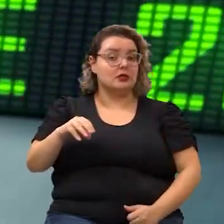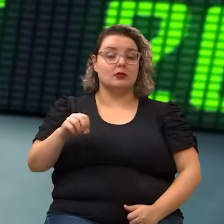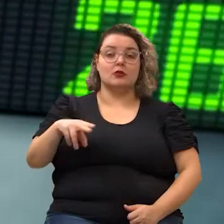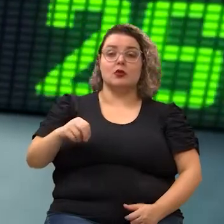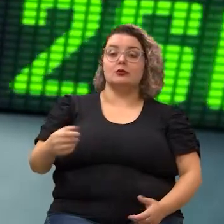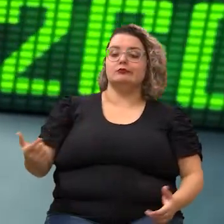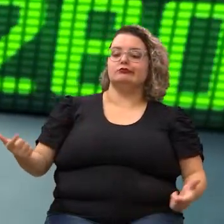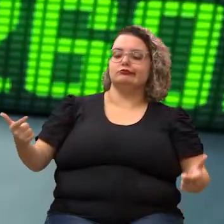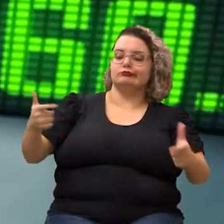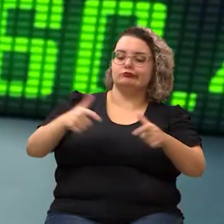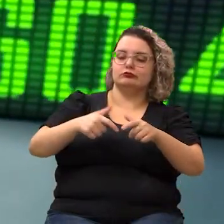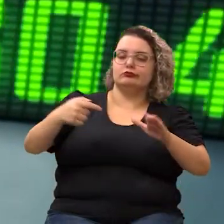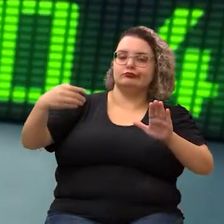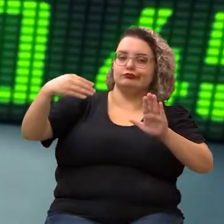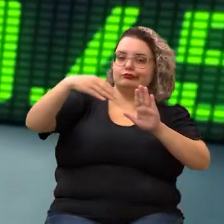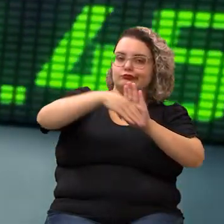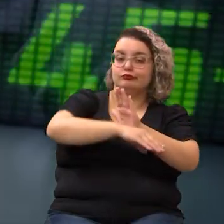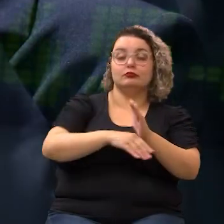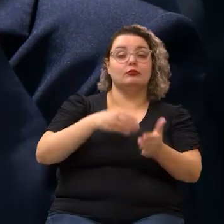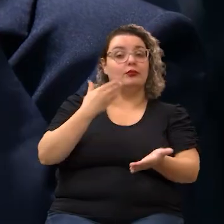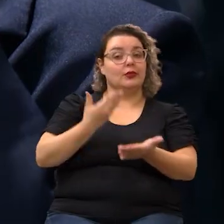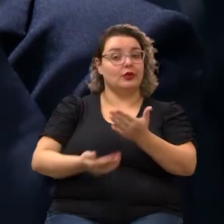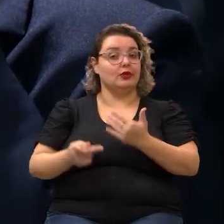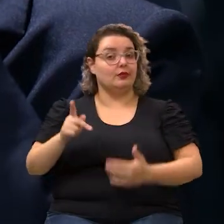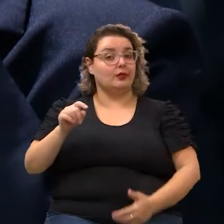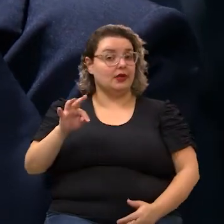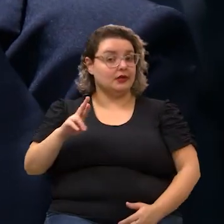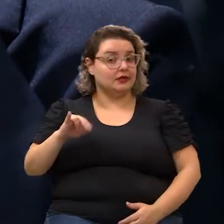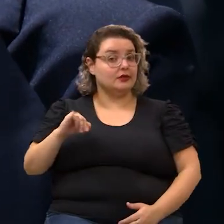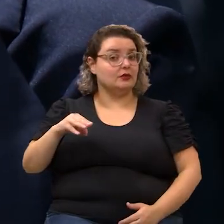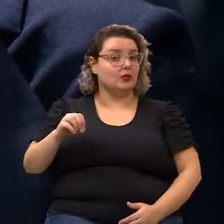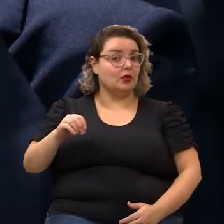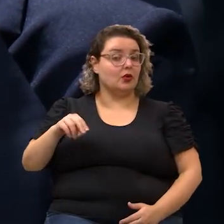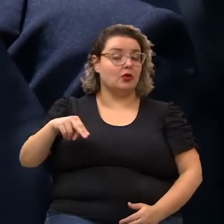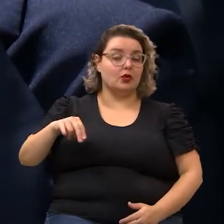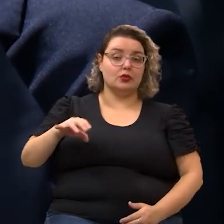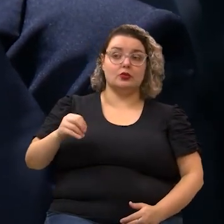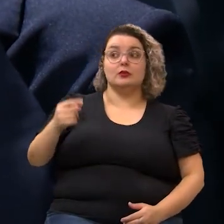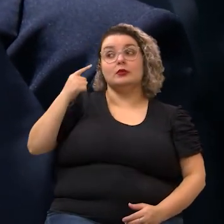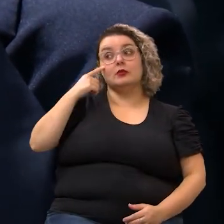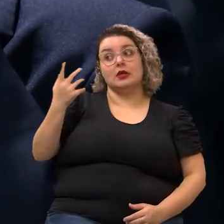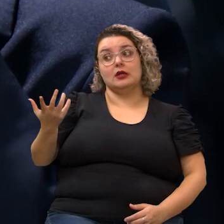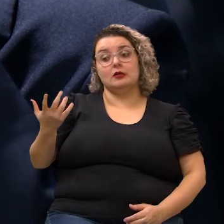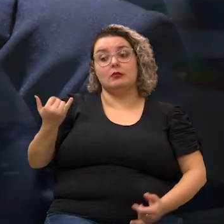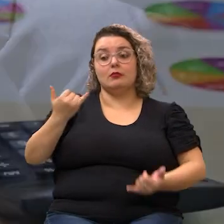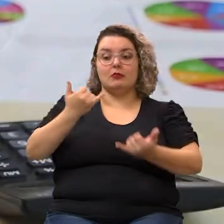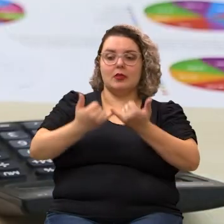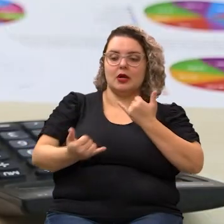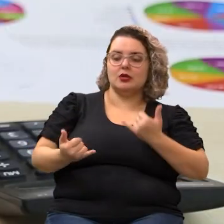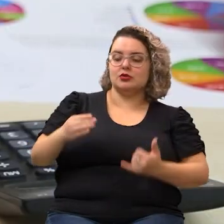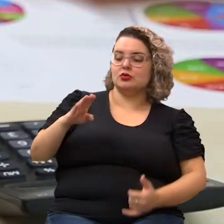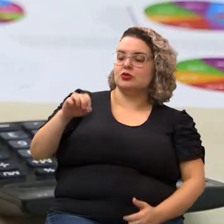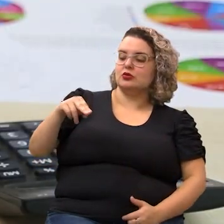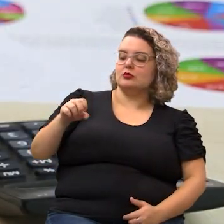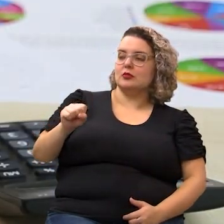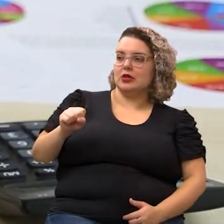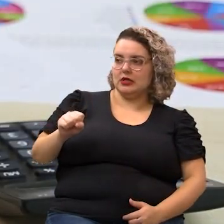E quando esse índice cai, a pessoa perdeu o patrimônio. Então imagina, se você tem parte dos seus